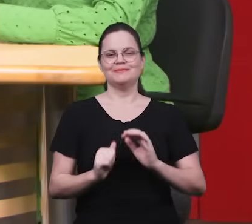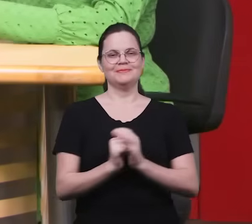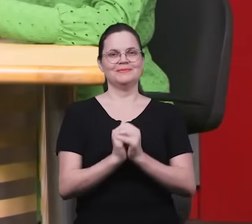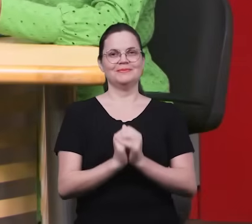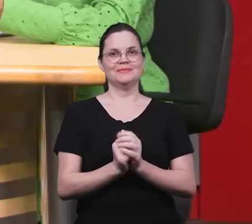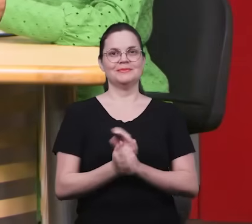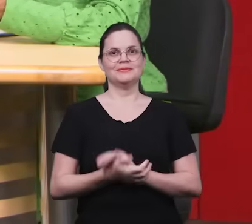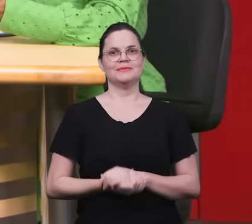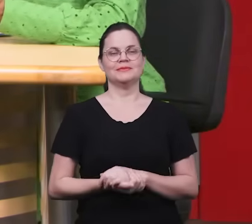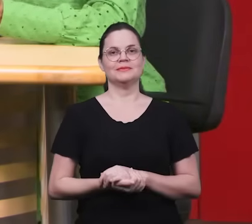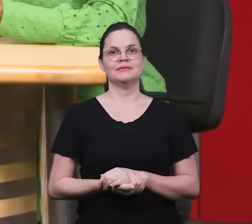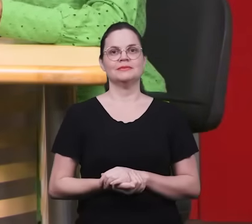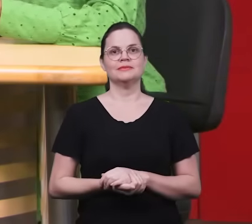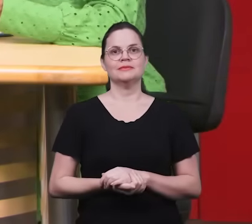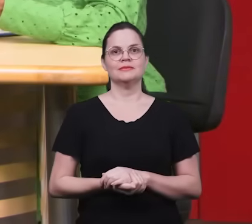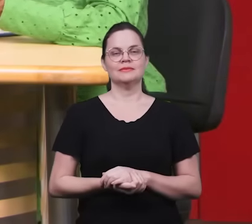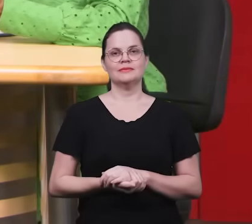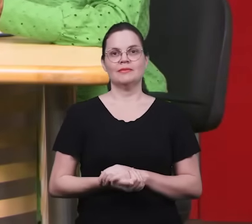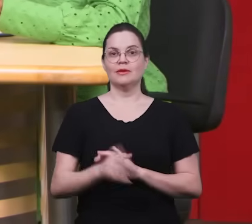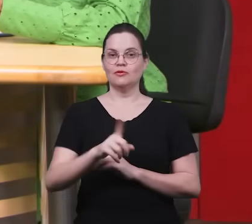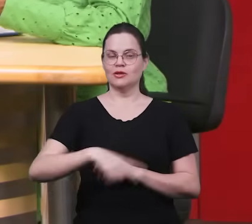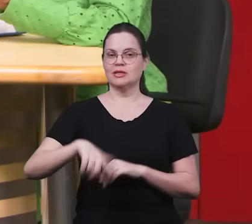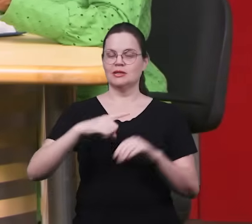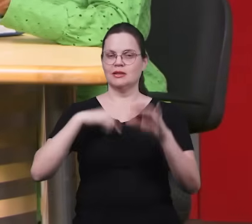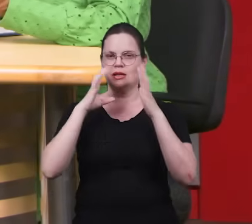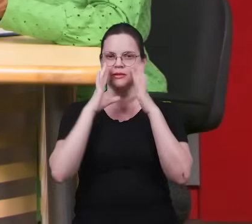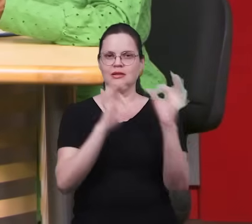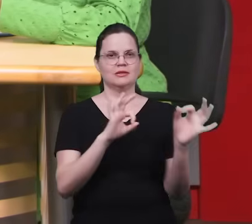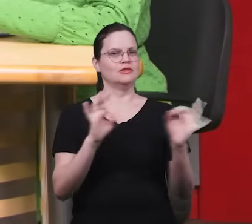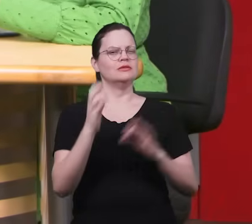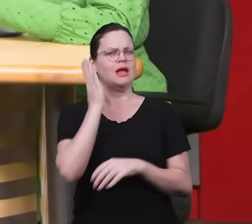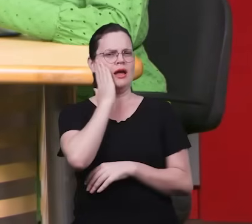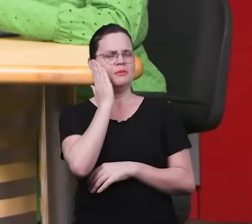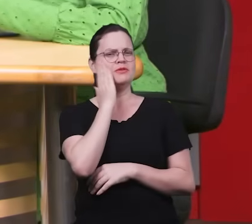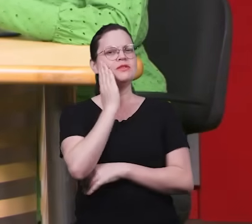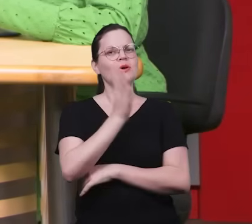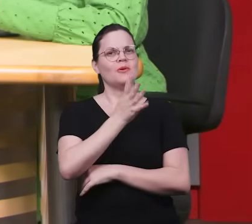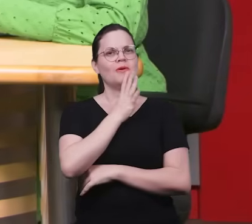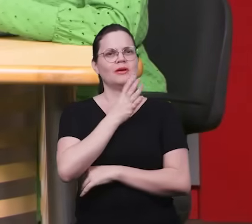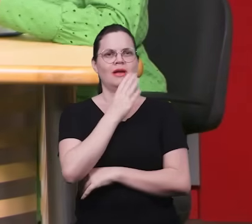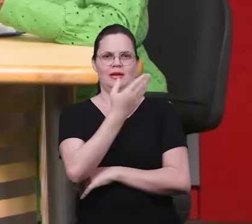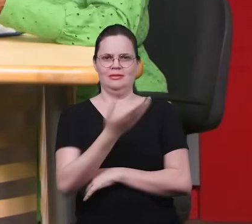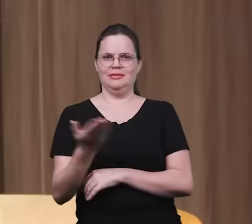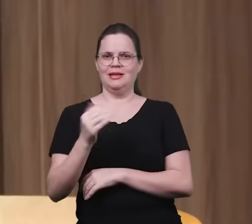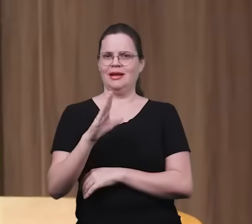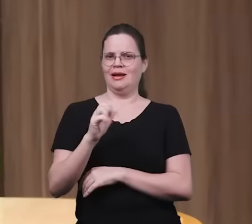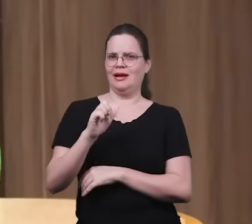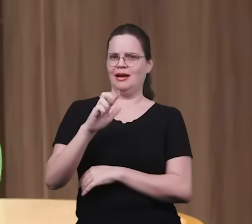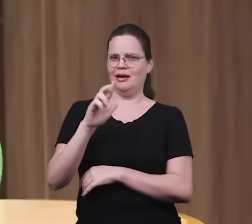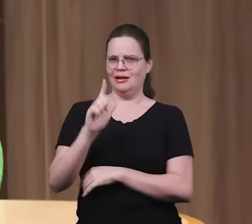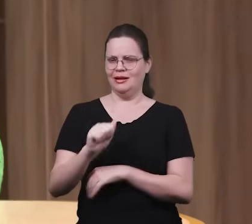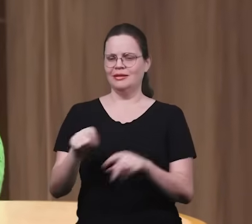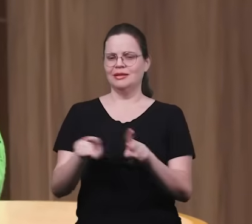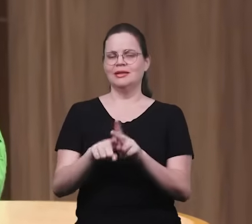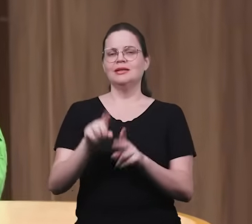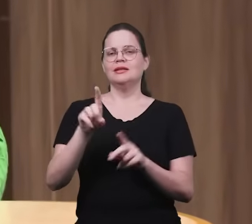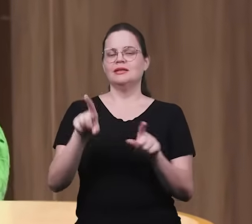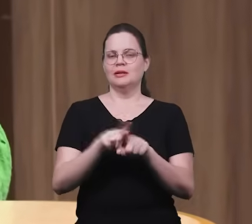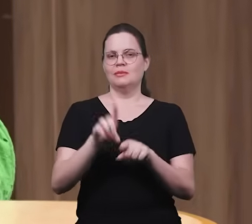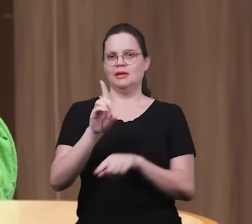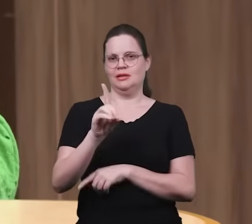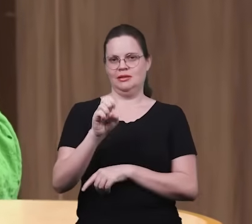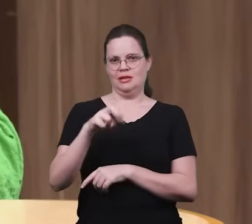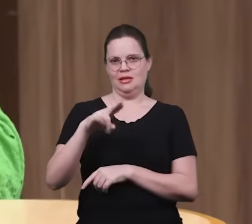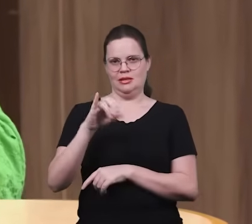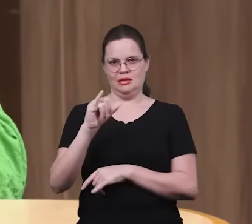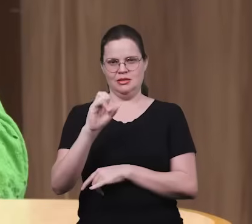Amém. Bom, você que nos acompanha, conhece, Carla e Denise já estiveram conosco em outros